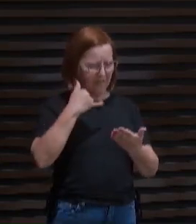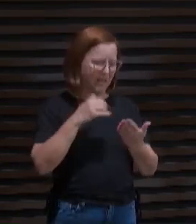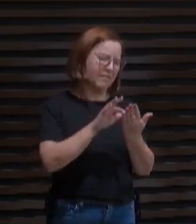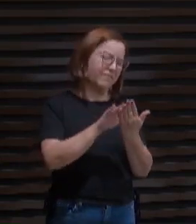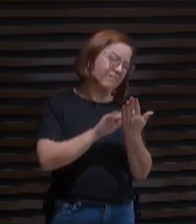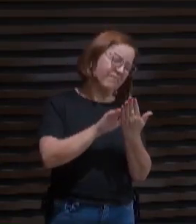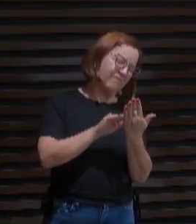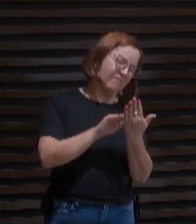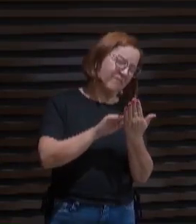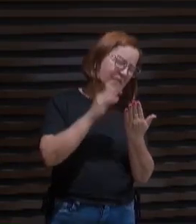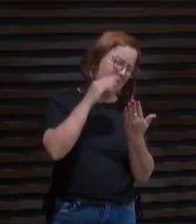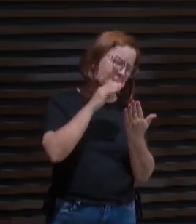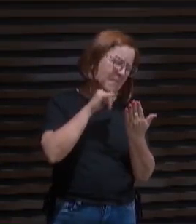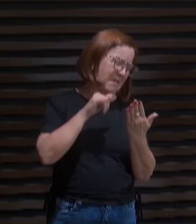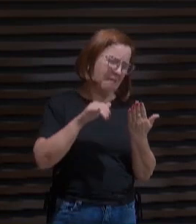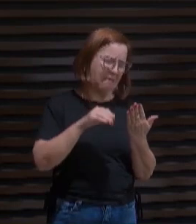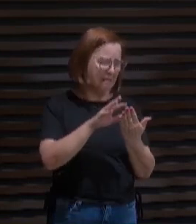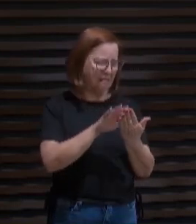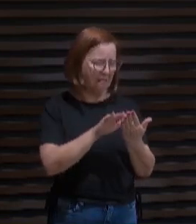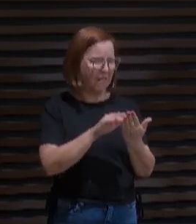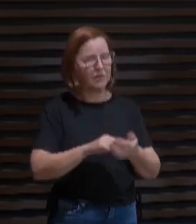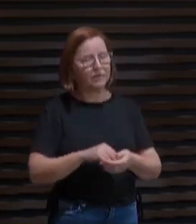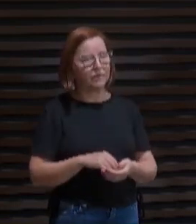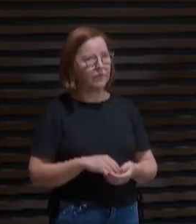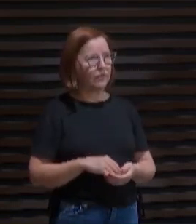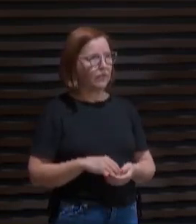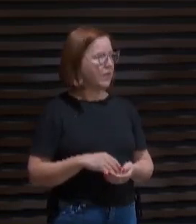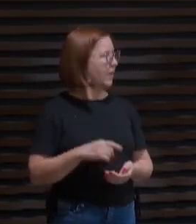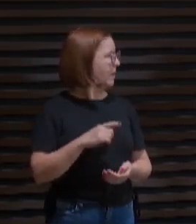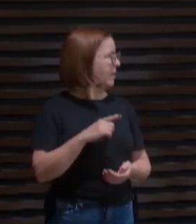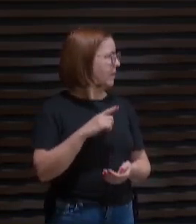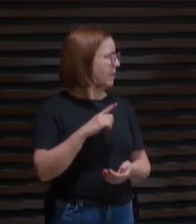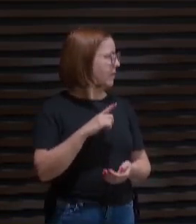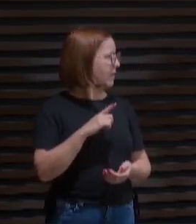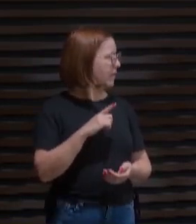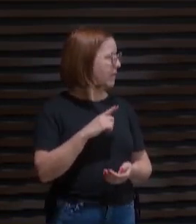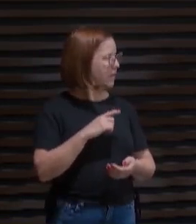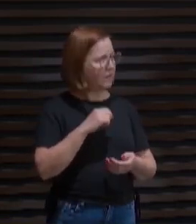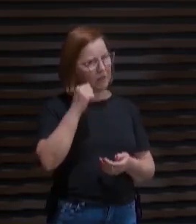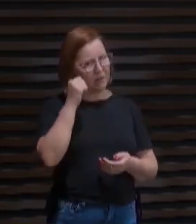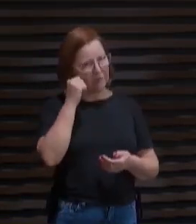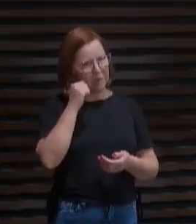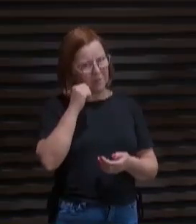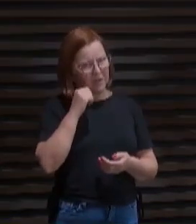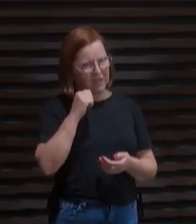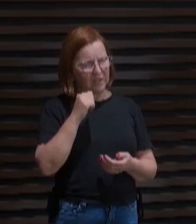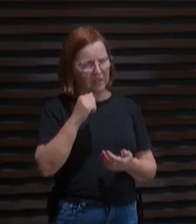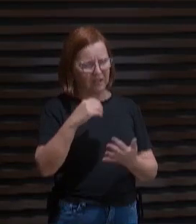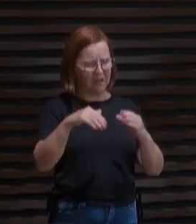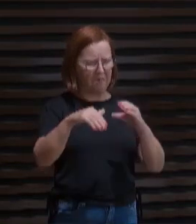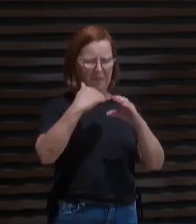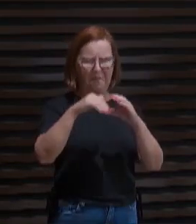más notícias. Tem umas irmãs aqui que mas eu nem olho mais, nem respondo mais. É